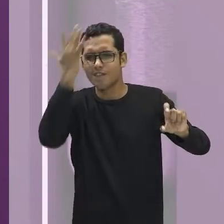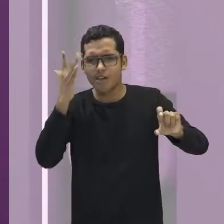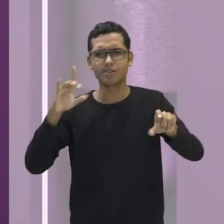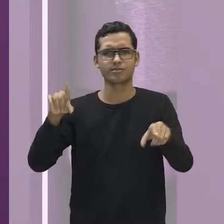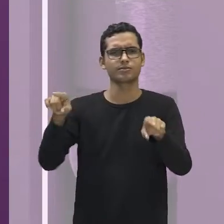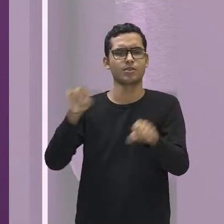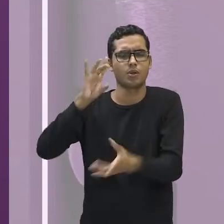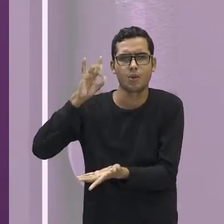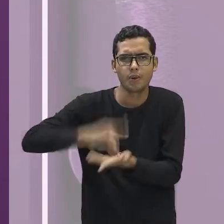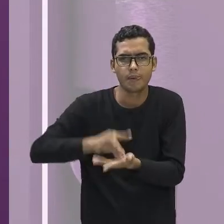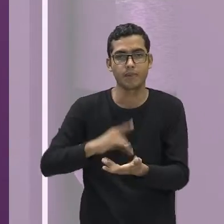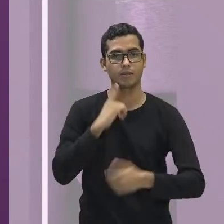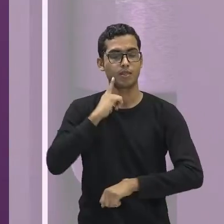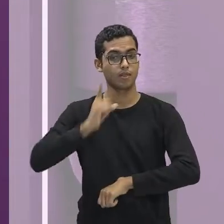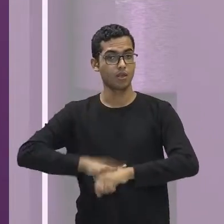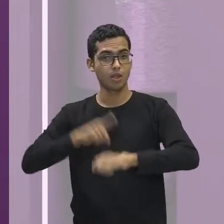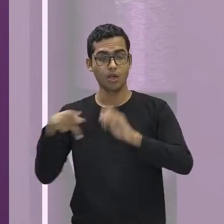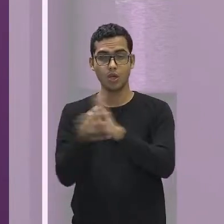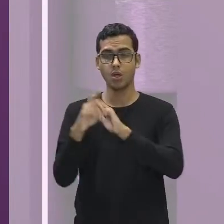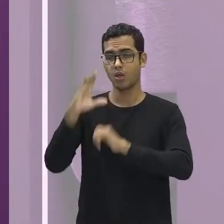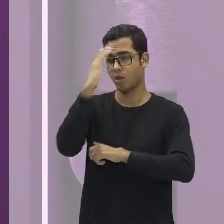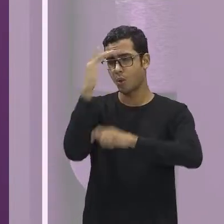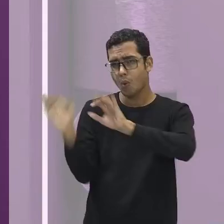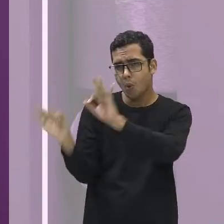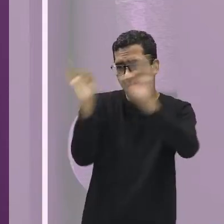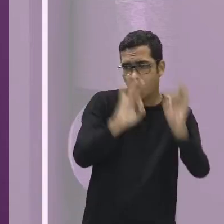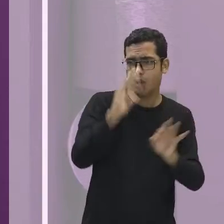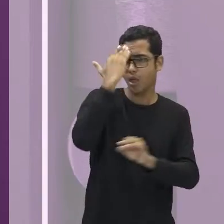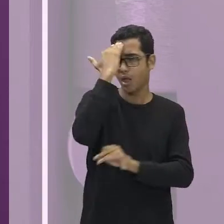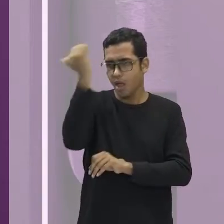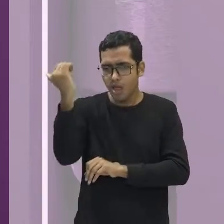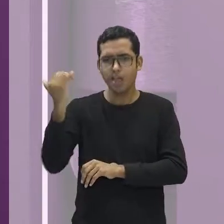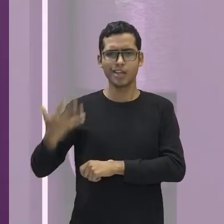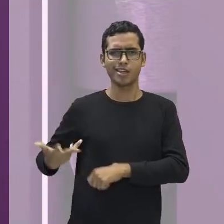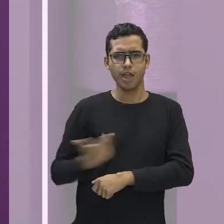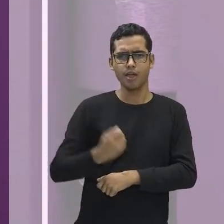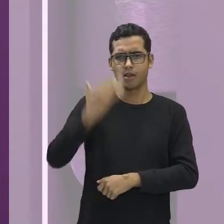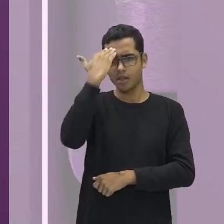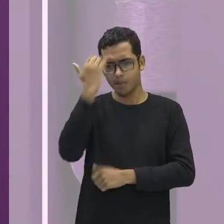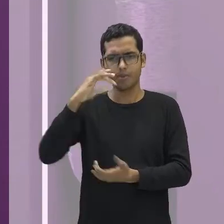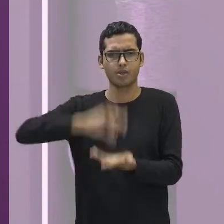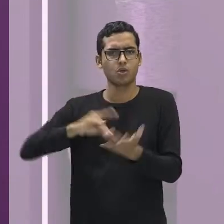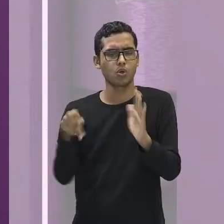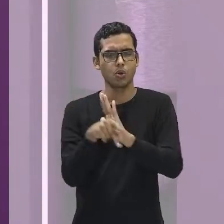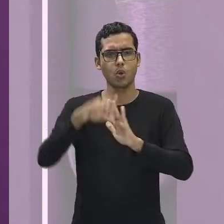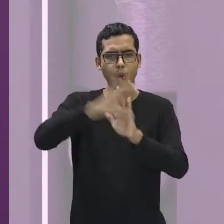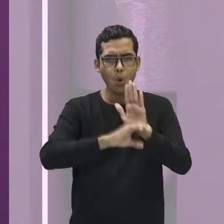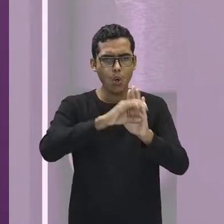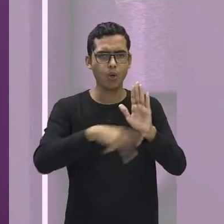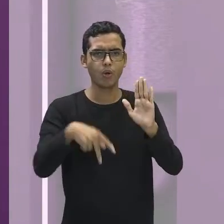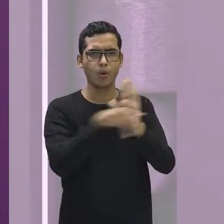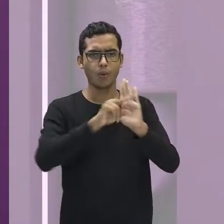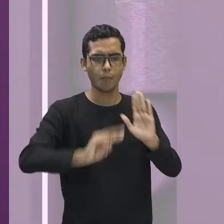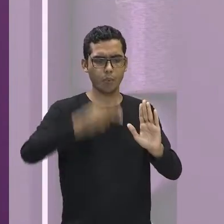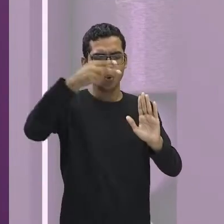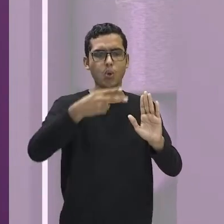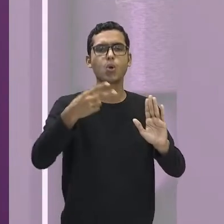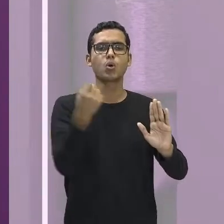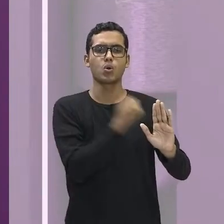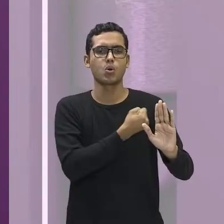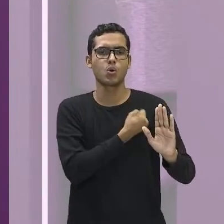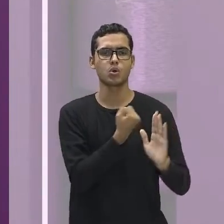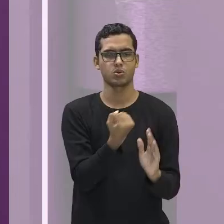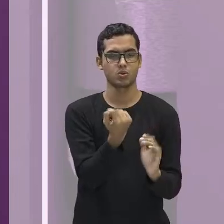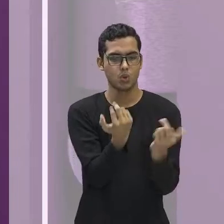feita que a gente passa a entender, a dominar a definição de potência, que é ali a multiplicação de